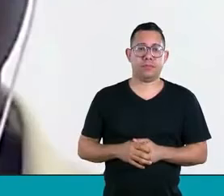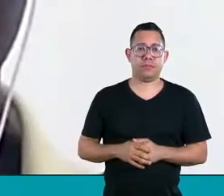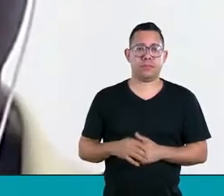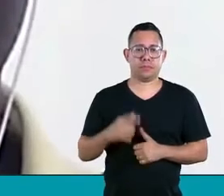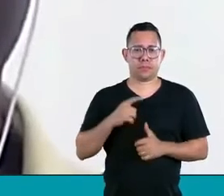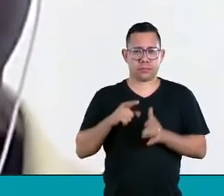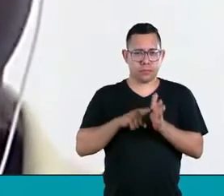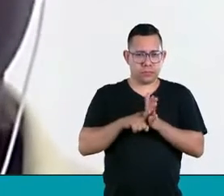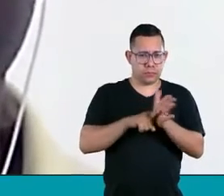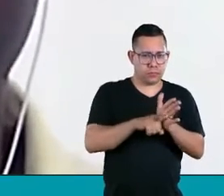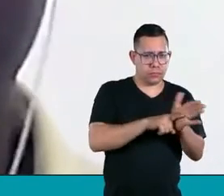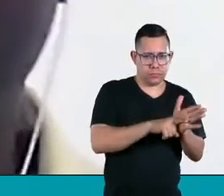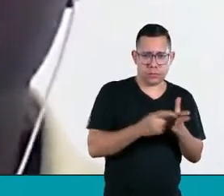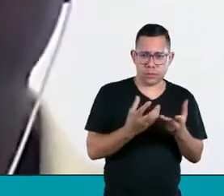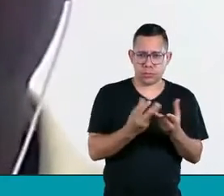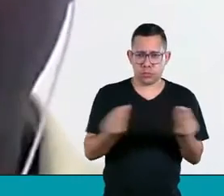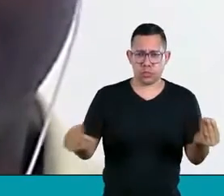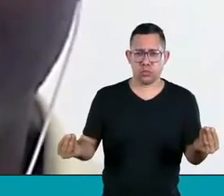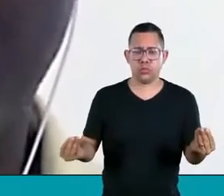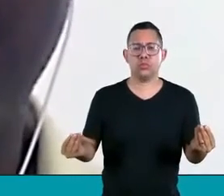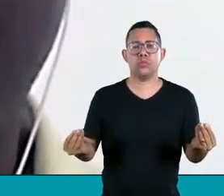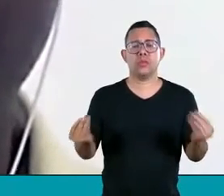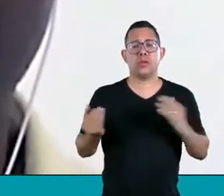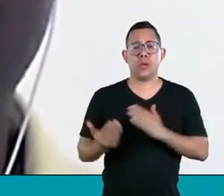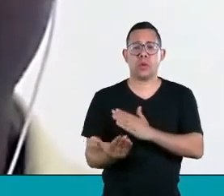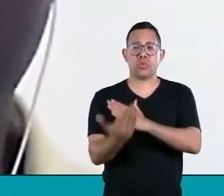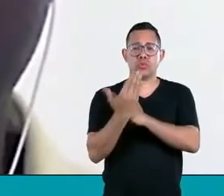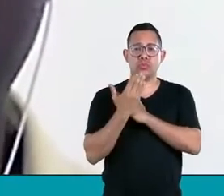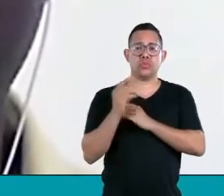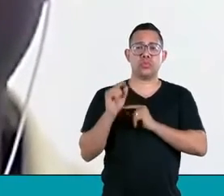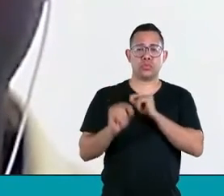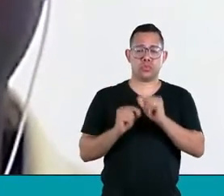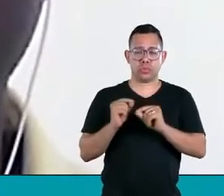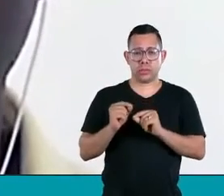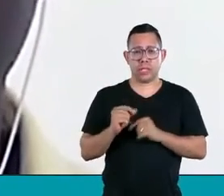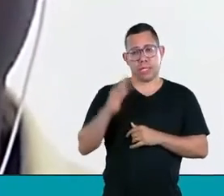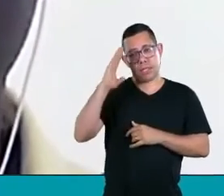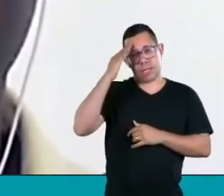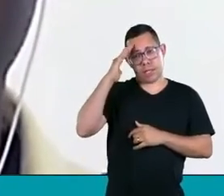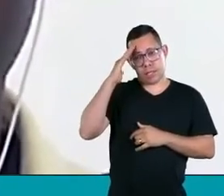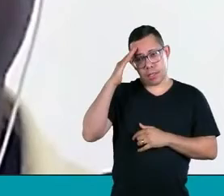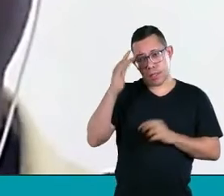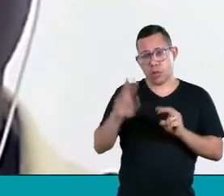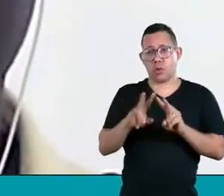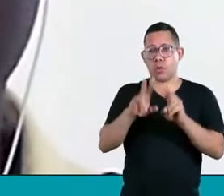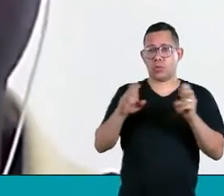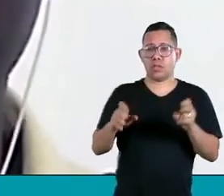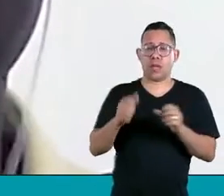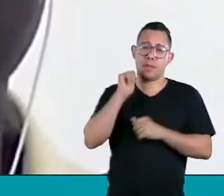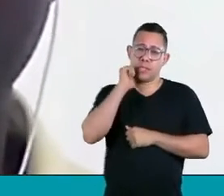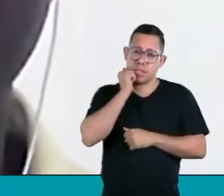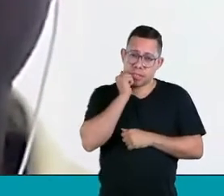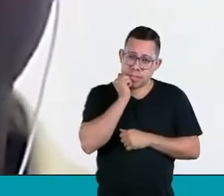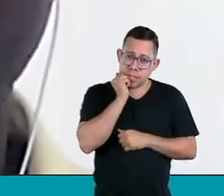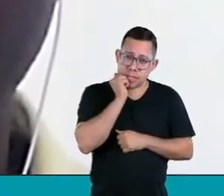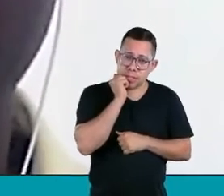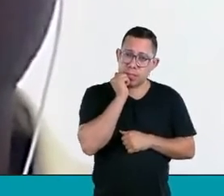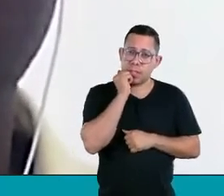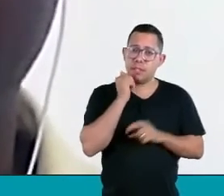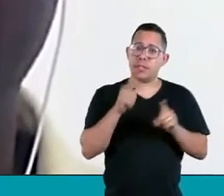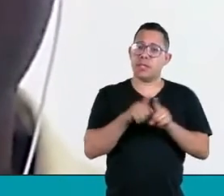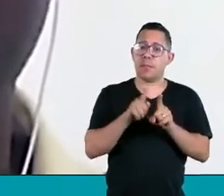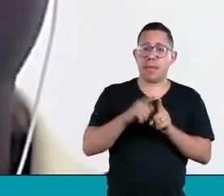que apresentamos acima servirão de norte para a análise da problemática que envolve a produção da ciência moderna e